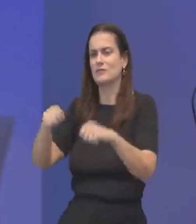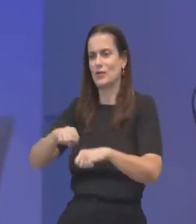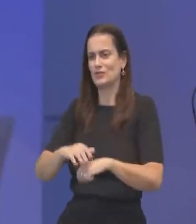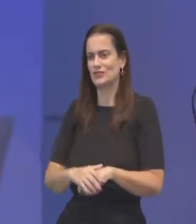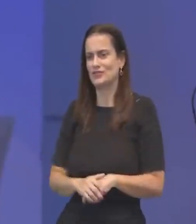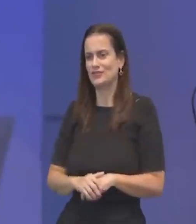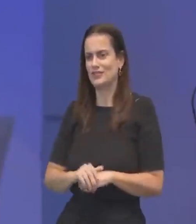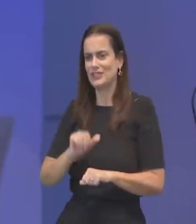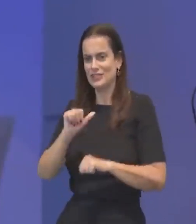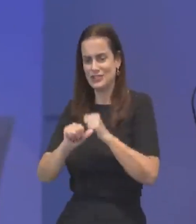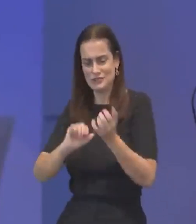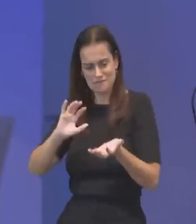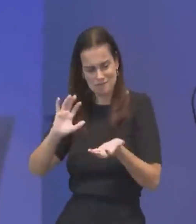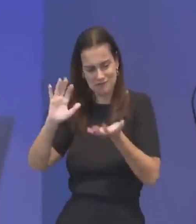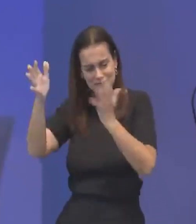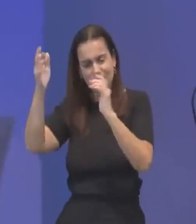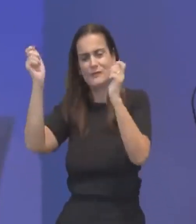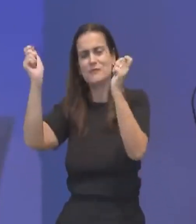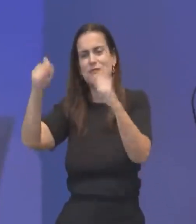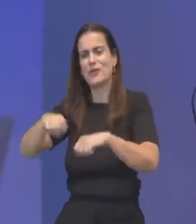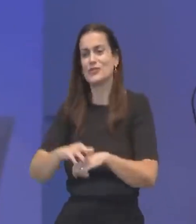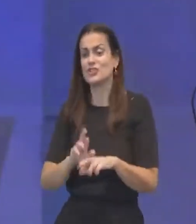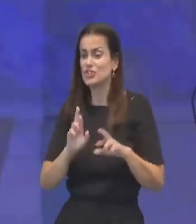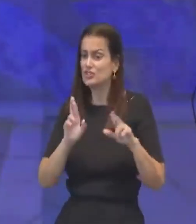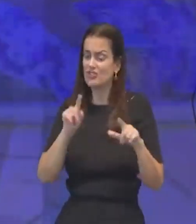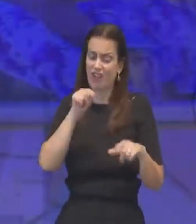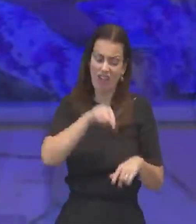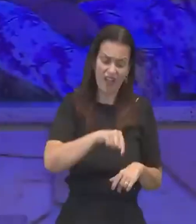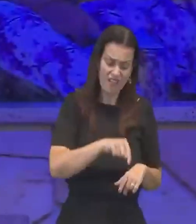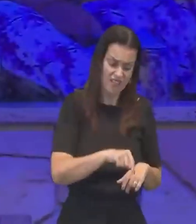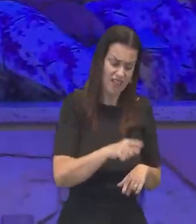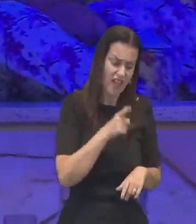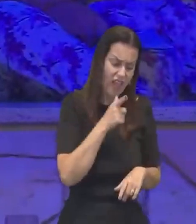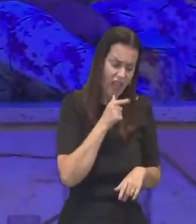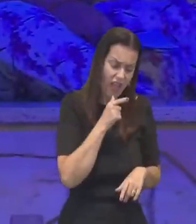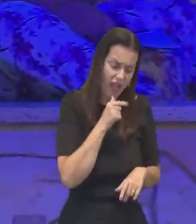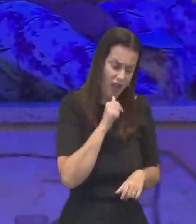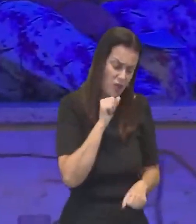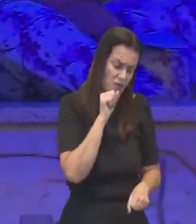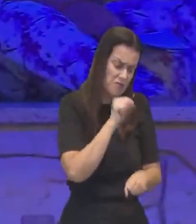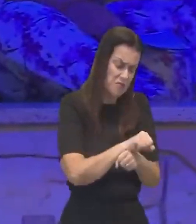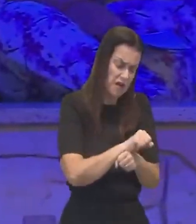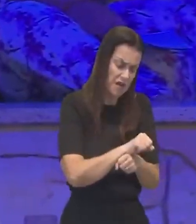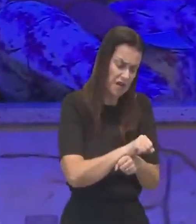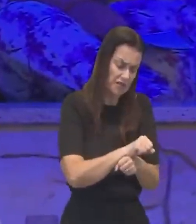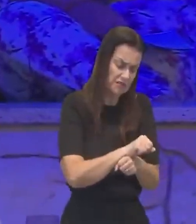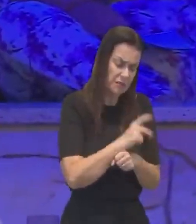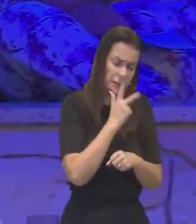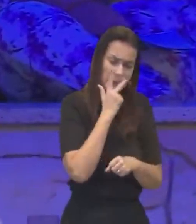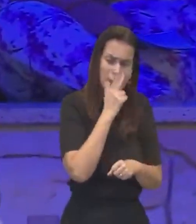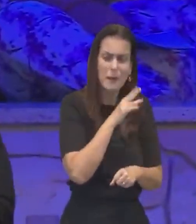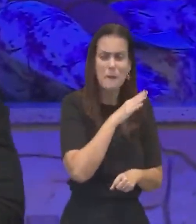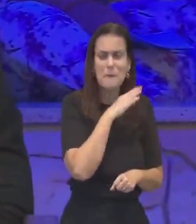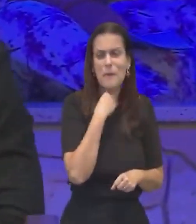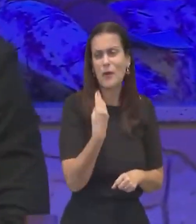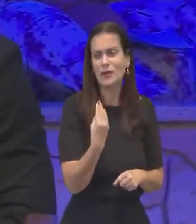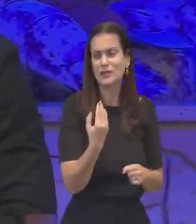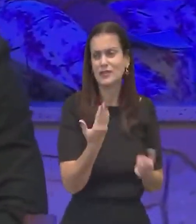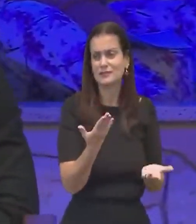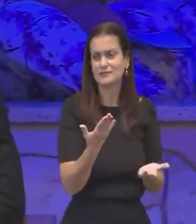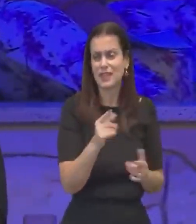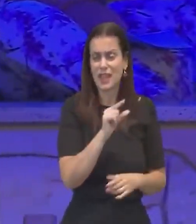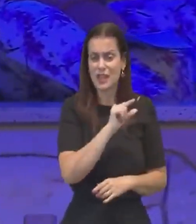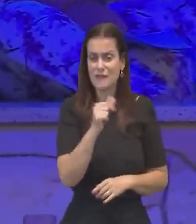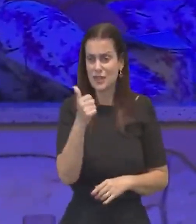de regenerar, diferentemente dessas águas temporárias. E quando nós vemos aqui o verso